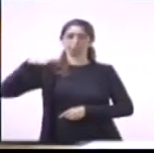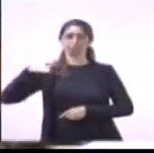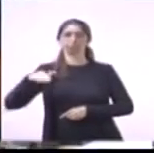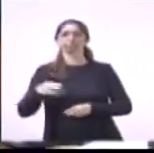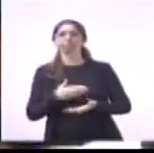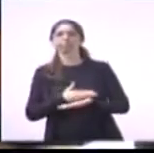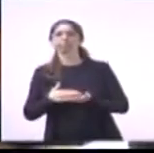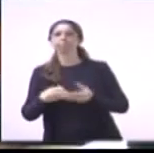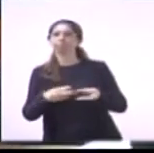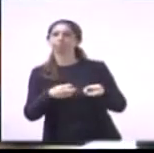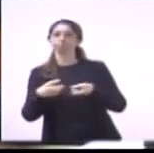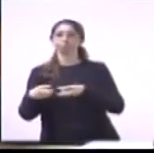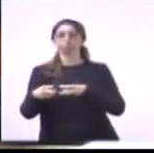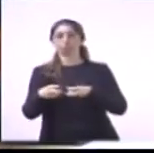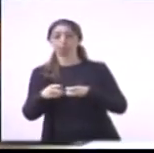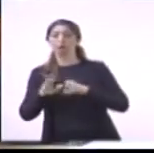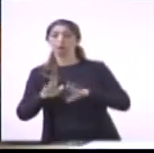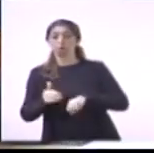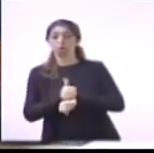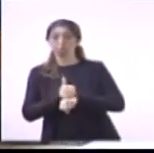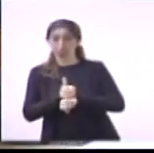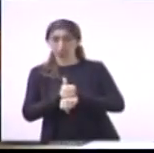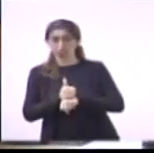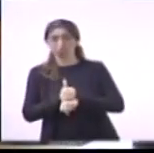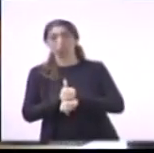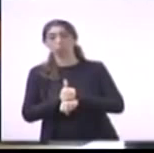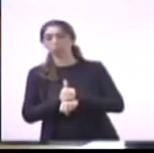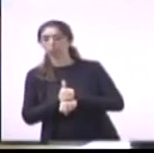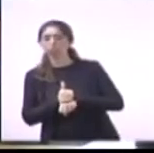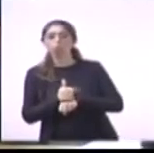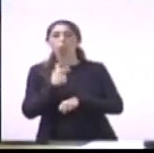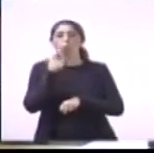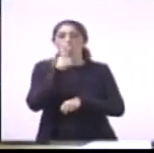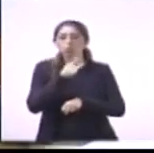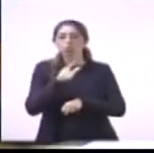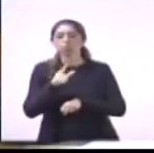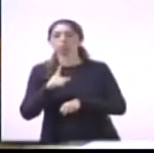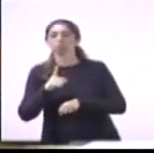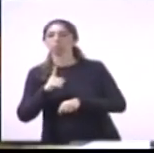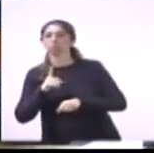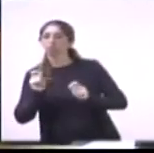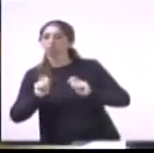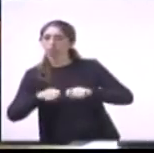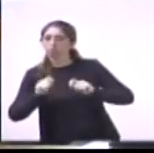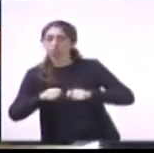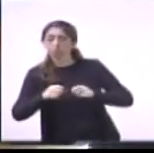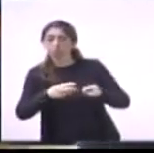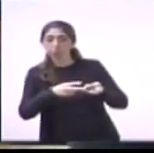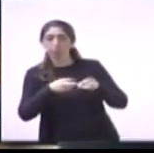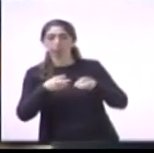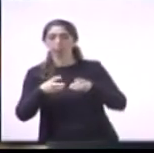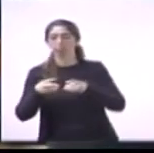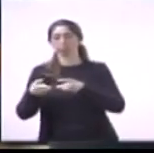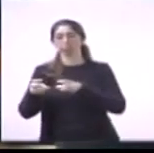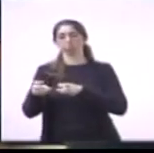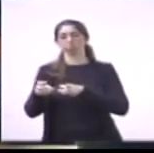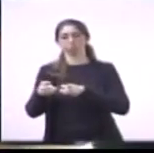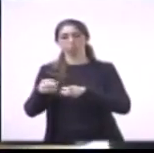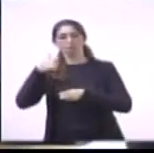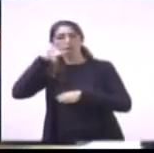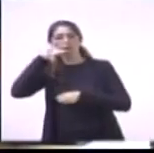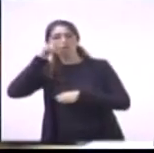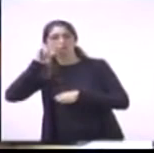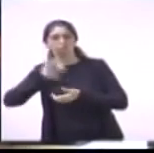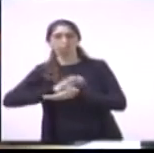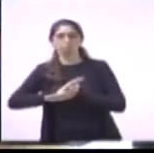os educadores poderão tratar dessa manifestação, evitando bullying